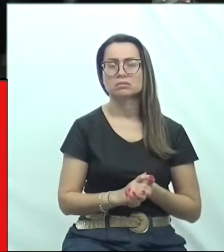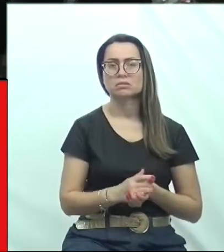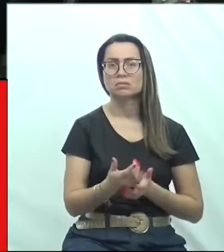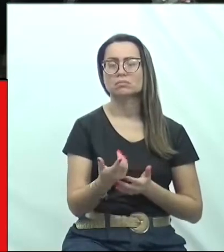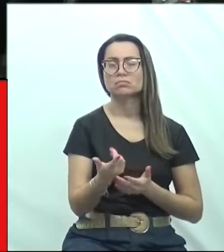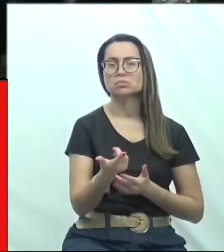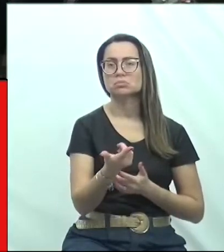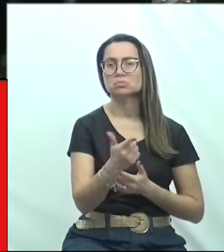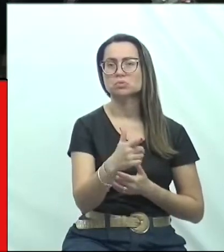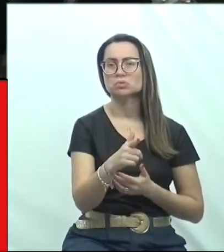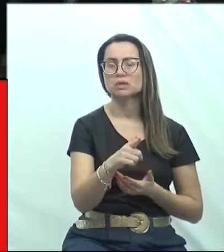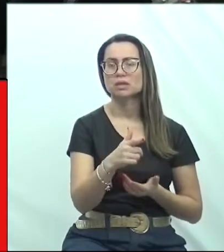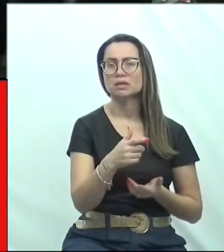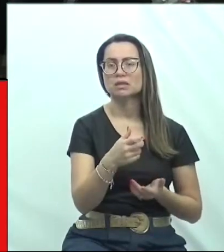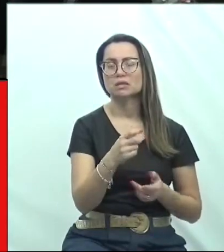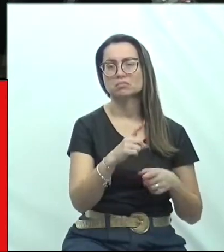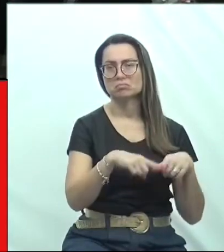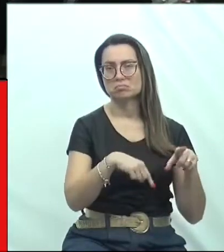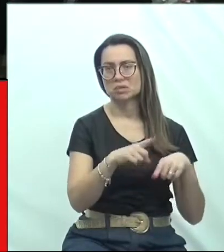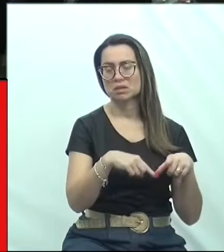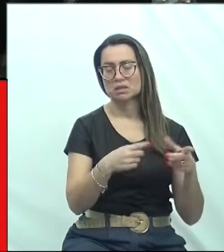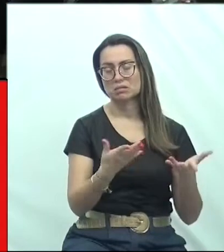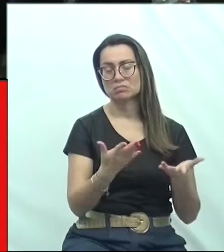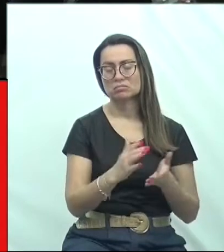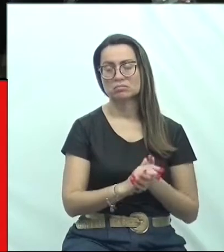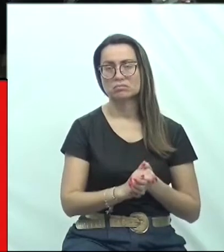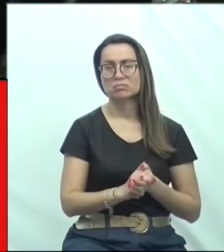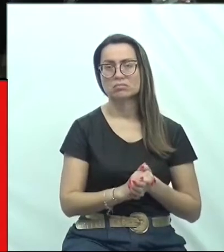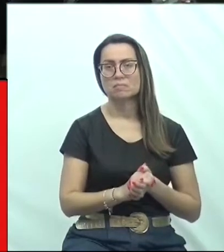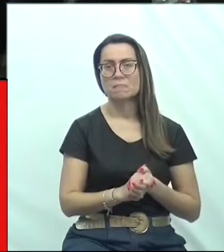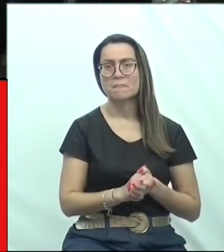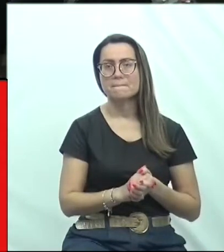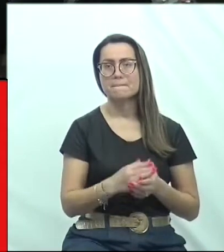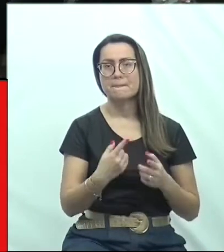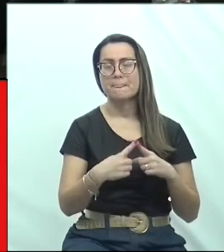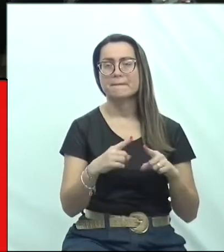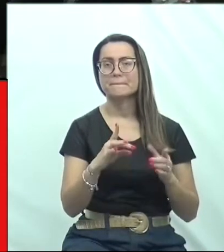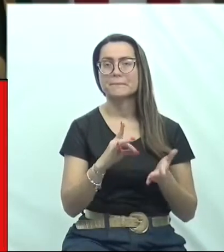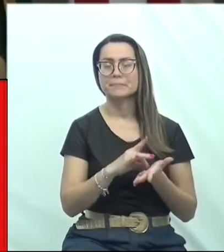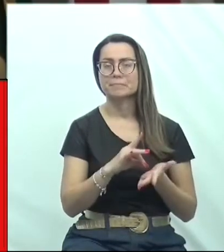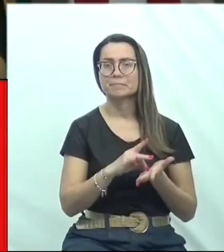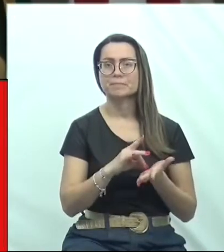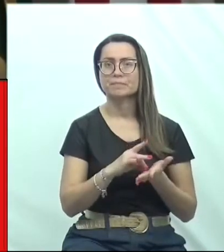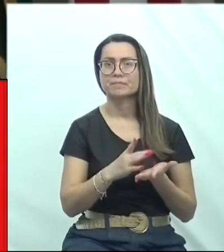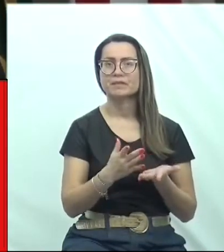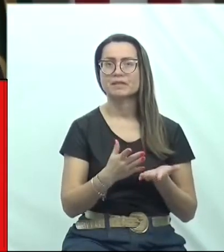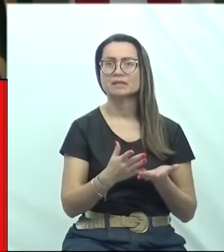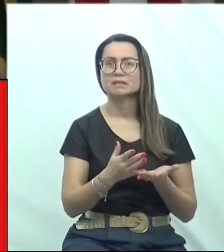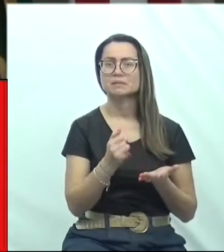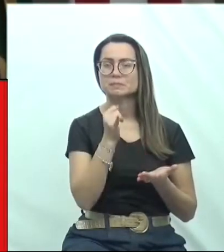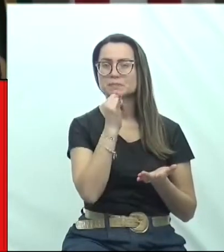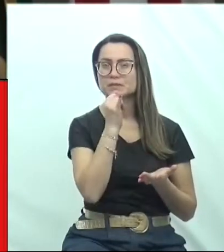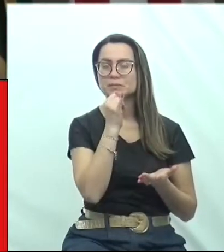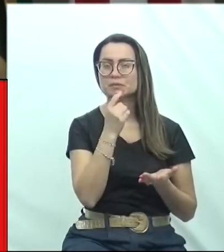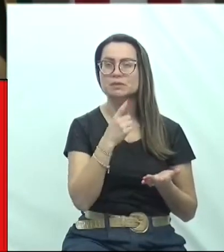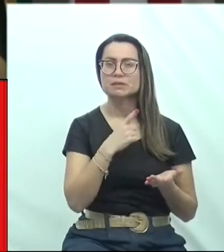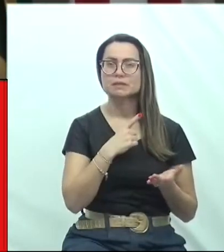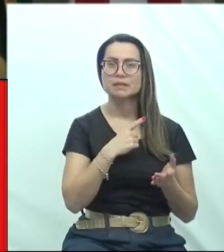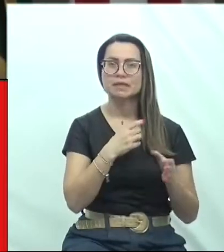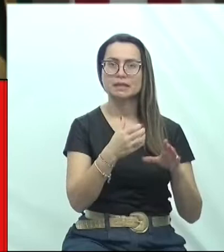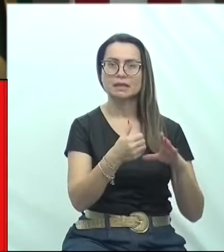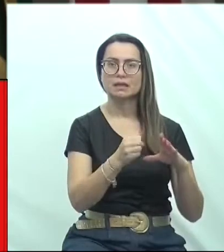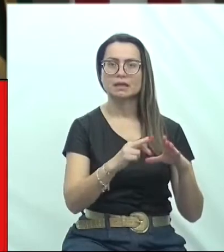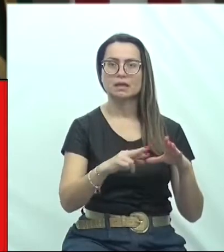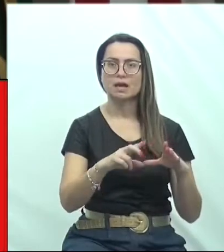aparelho aferido, né? Mas realmente, assim... Com relação à constatação de que nós temos a circulação de ar na rede, eu acho